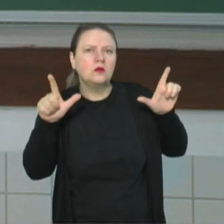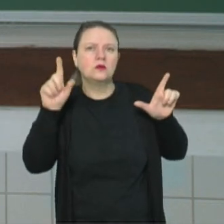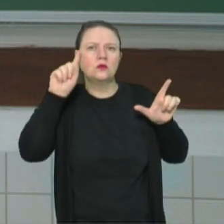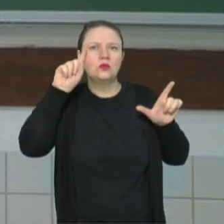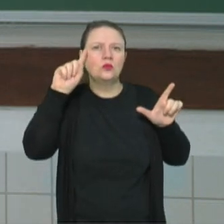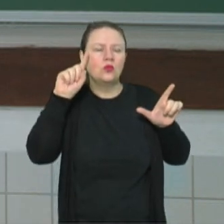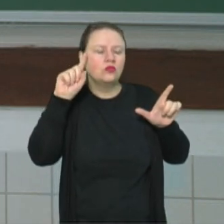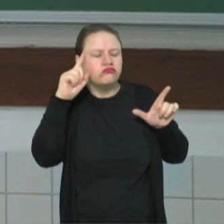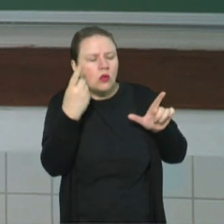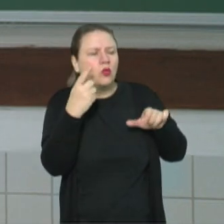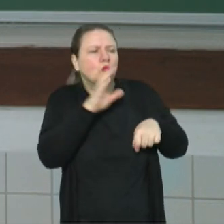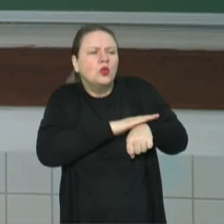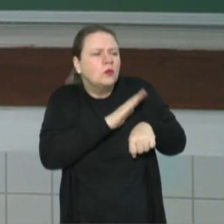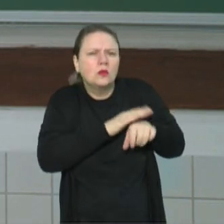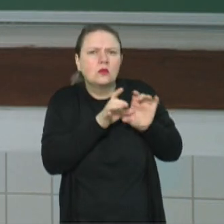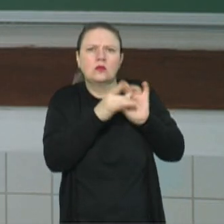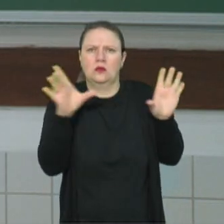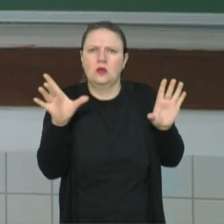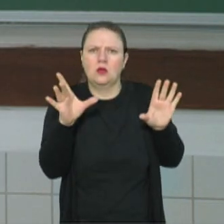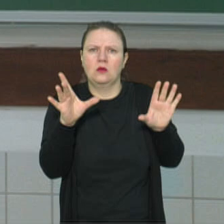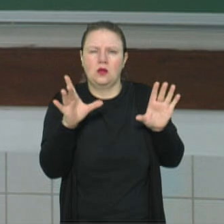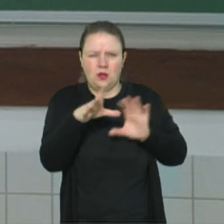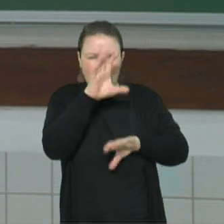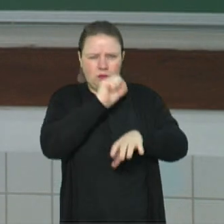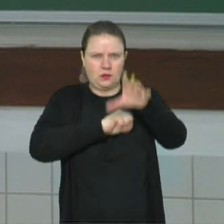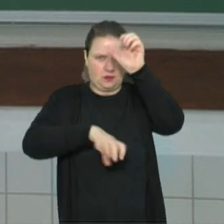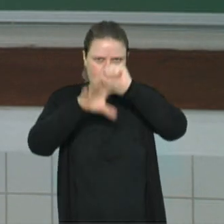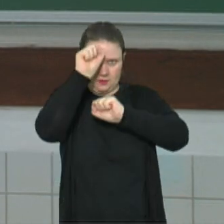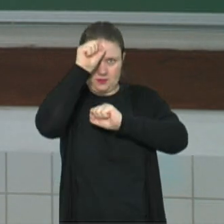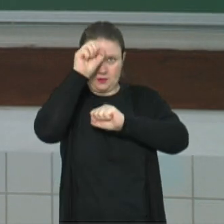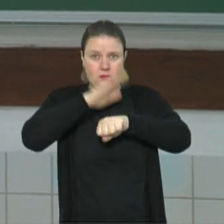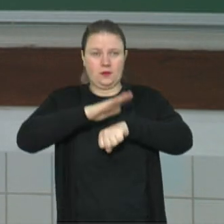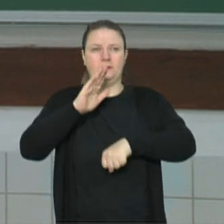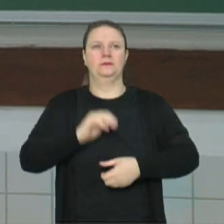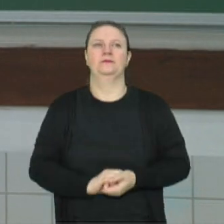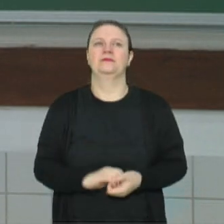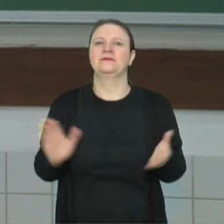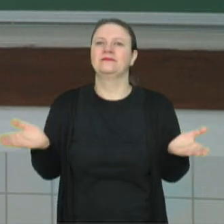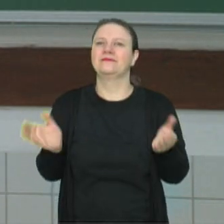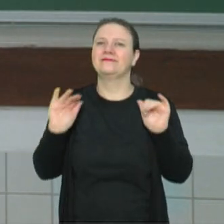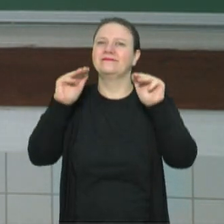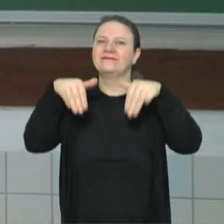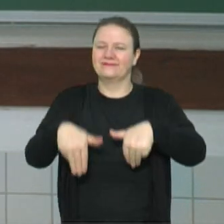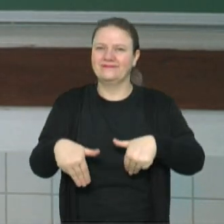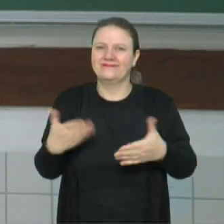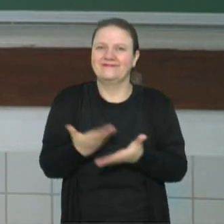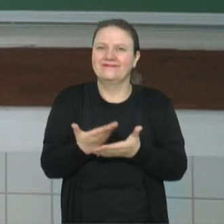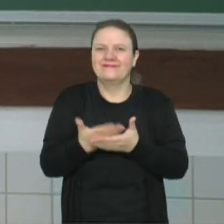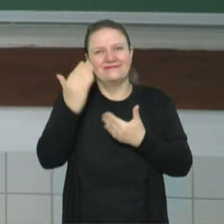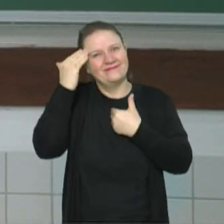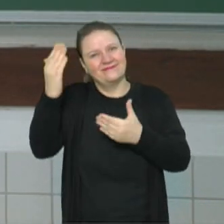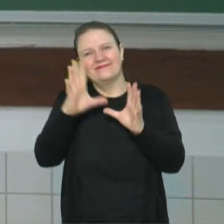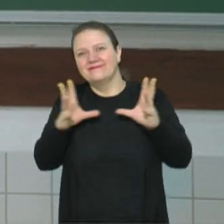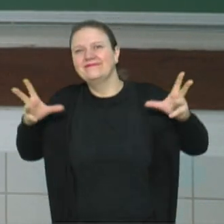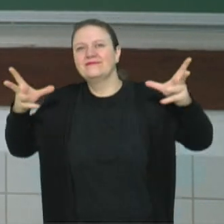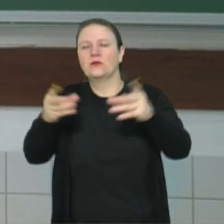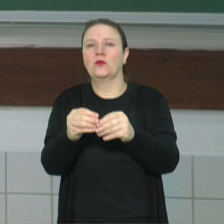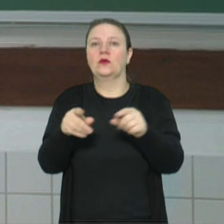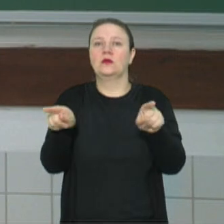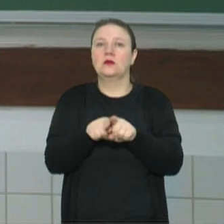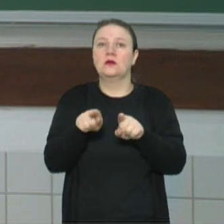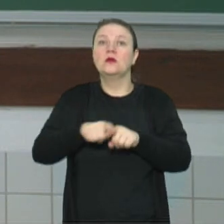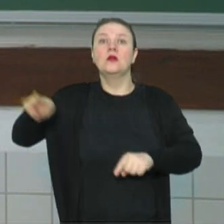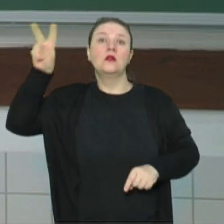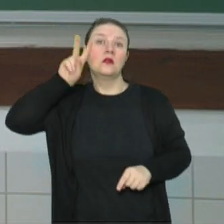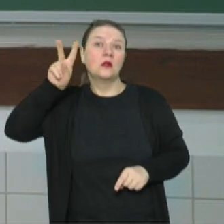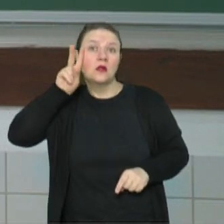né? Assiste esses vídeos e aprende cada vez mais, beleza? Então, e assim fechamos a nossa aula. Agradeço a companhia de vocês também.